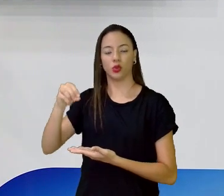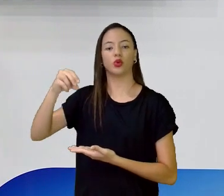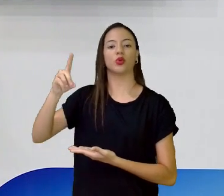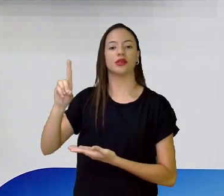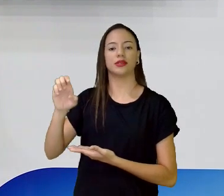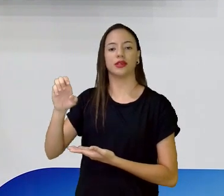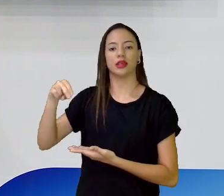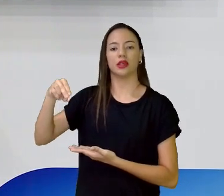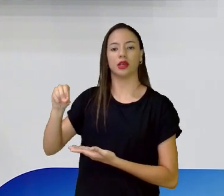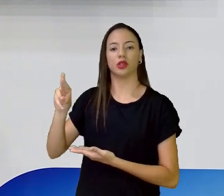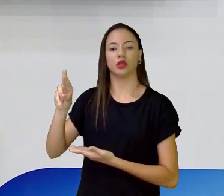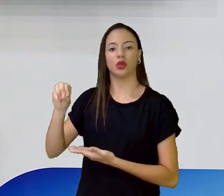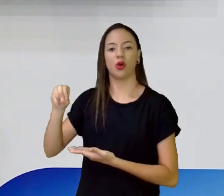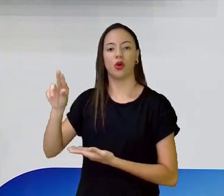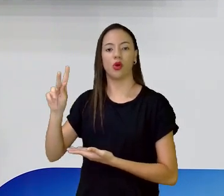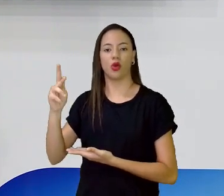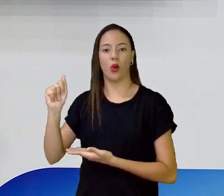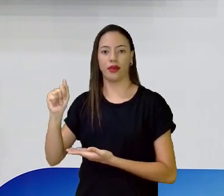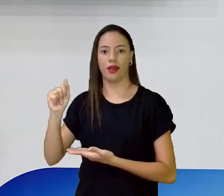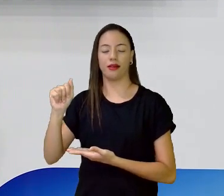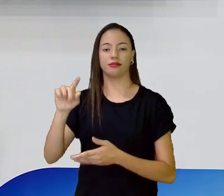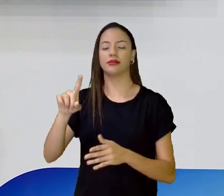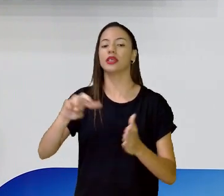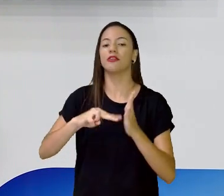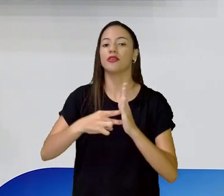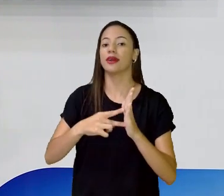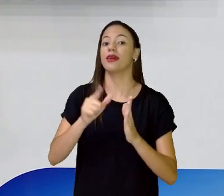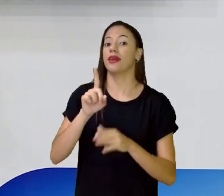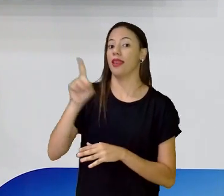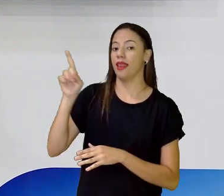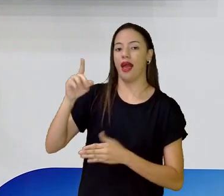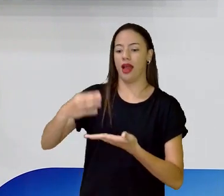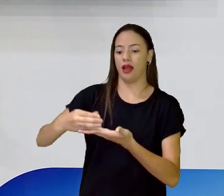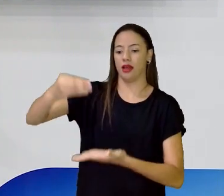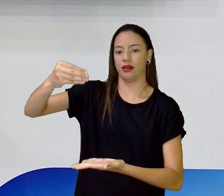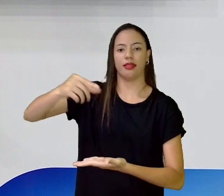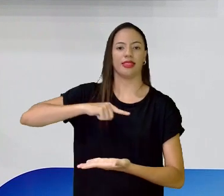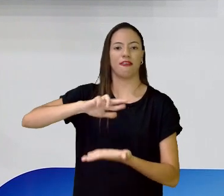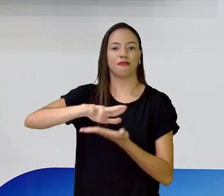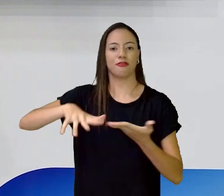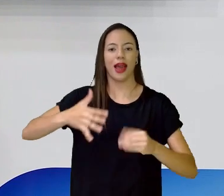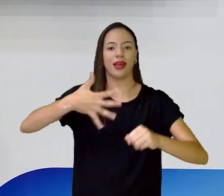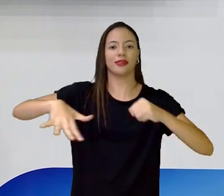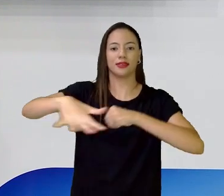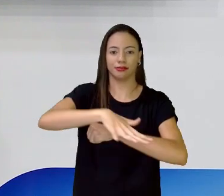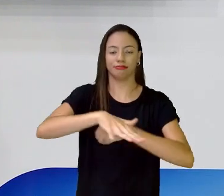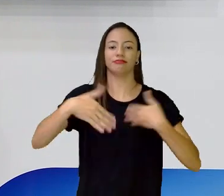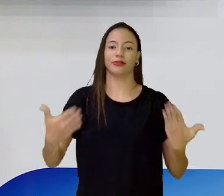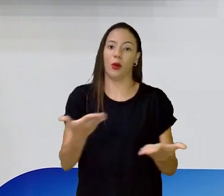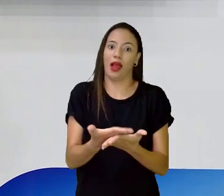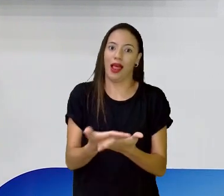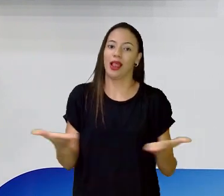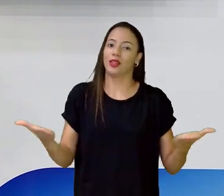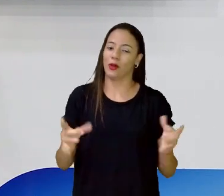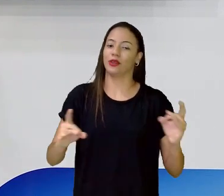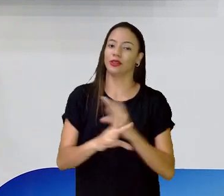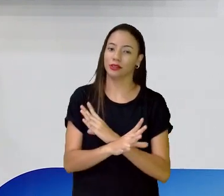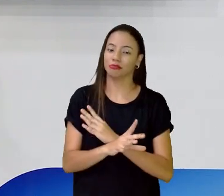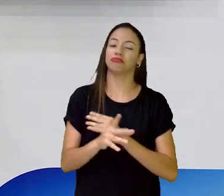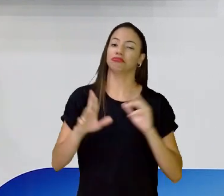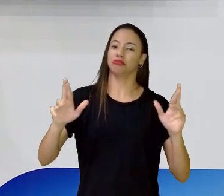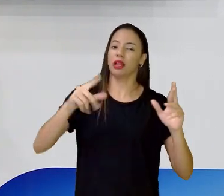muitas ilhas juntas. Lá não tem apenas uma ilha, tá, gente? Essa foi a aula de hoje. Espero que vocês tenham entendido, tenham